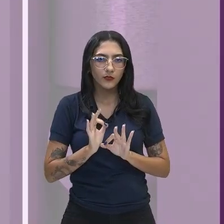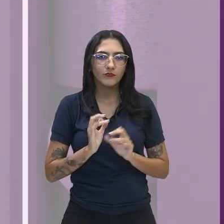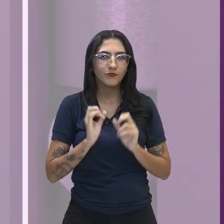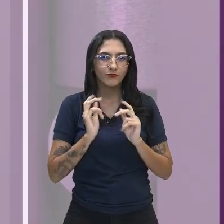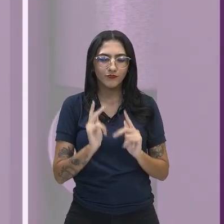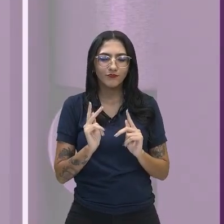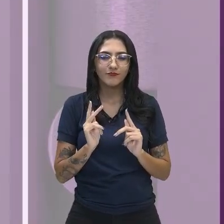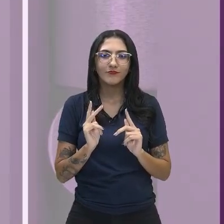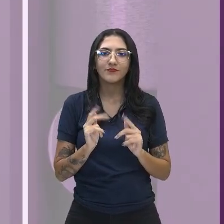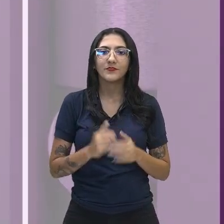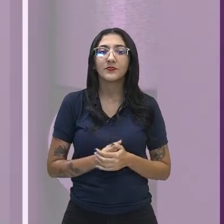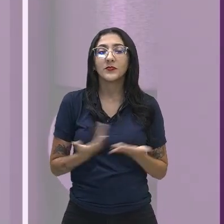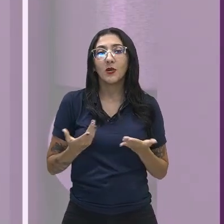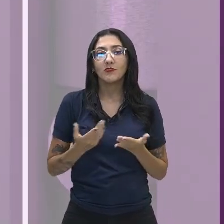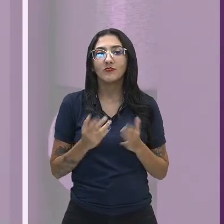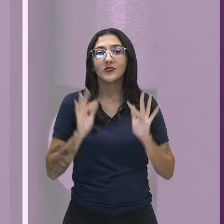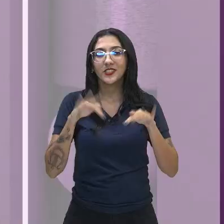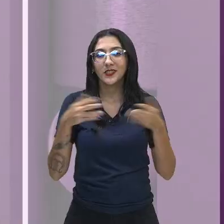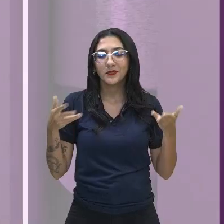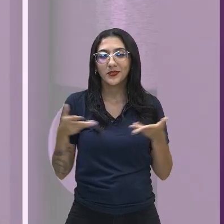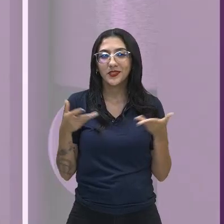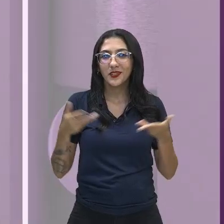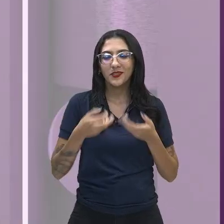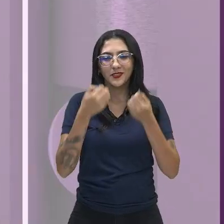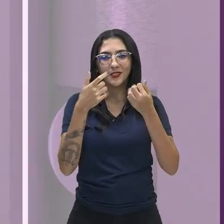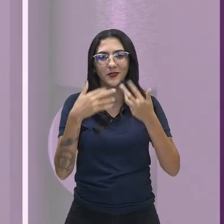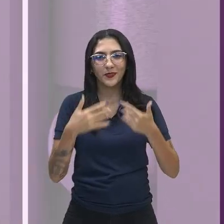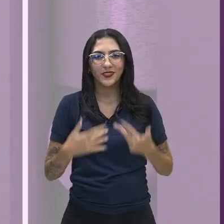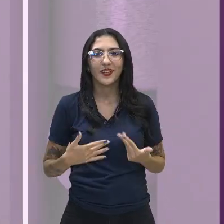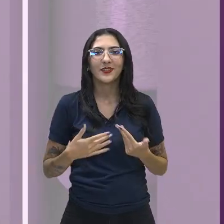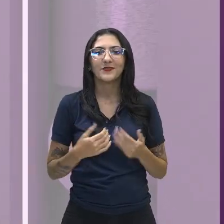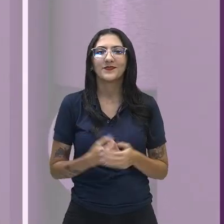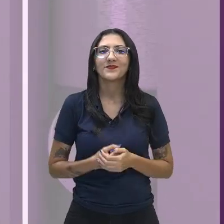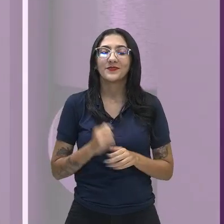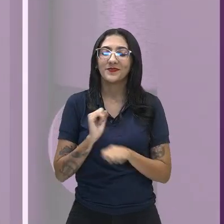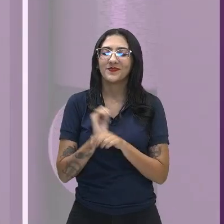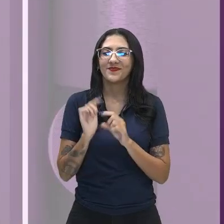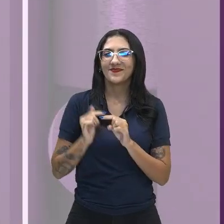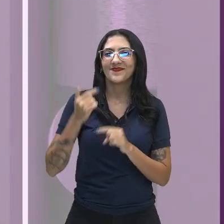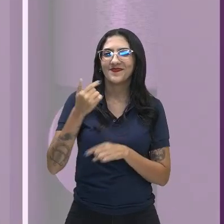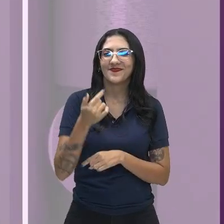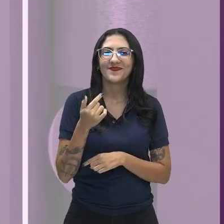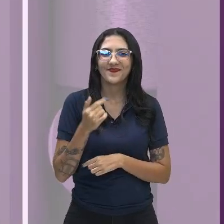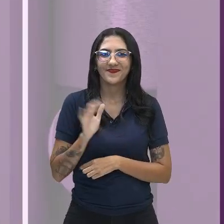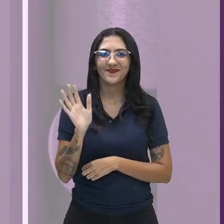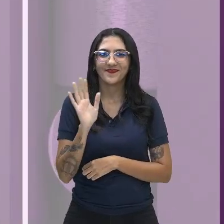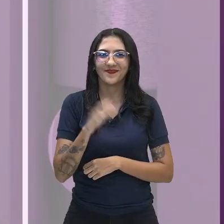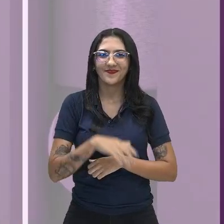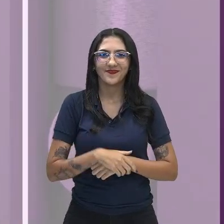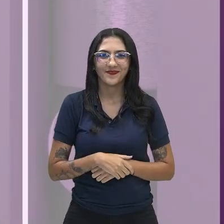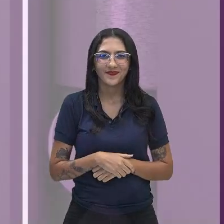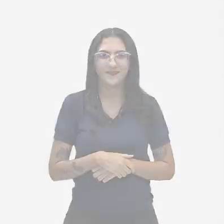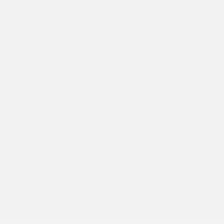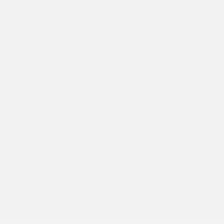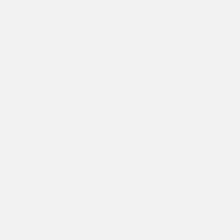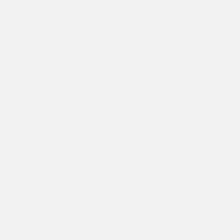Tudo bem, pessoal? Bom, era isso que o professor Paulo tinha para trazer na aula de hoje, hein? Aguardarei vocês em um próximo momento e até a próxima.